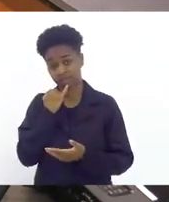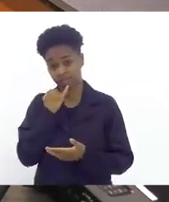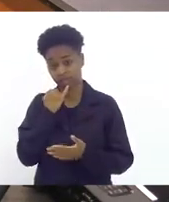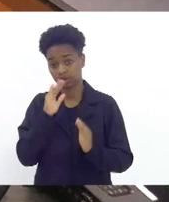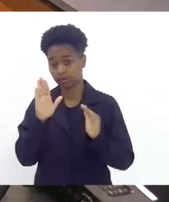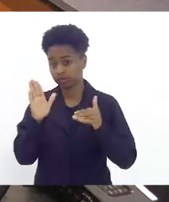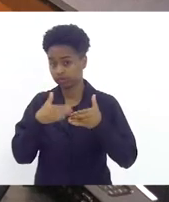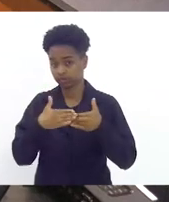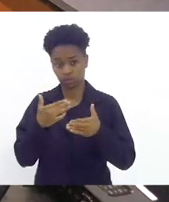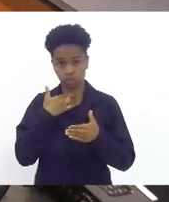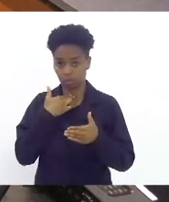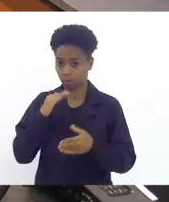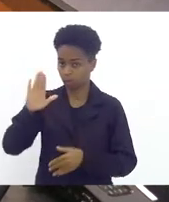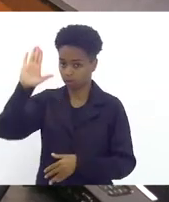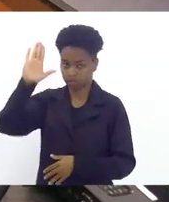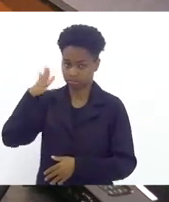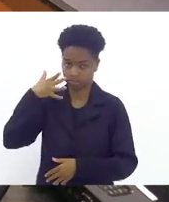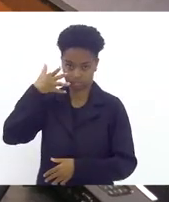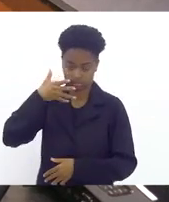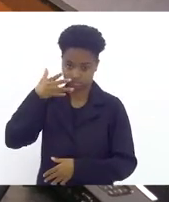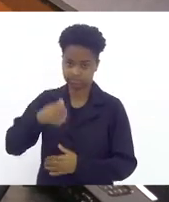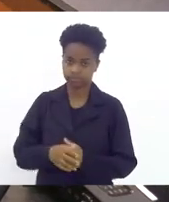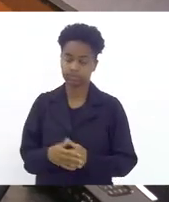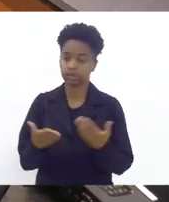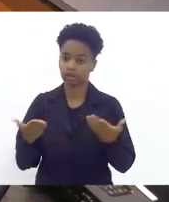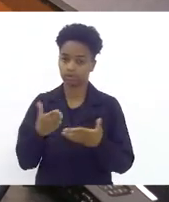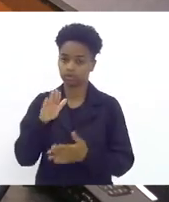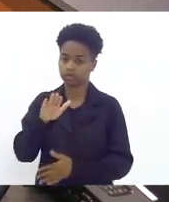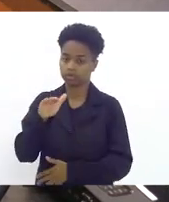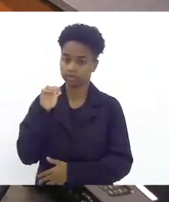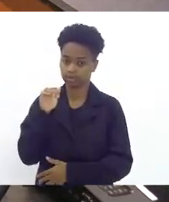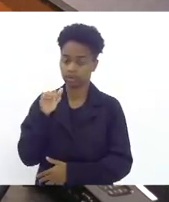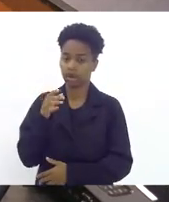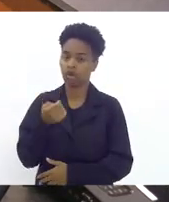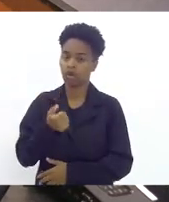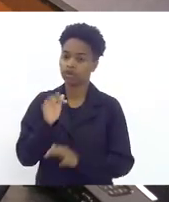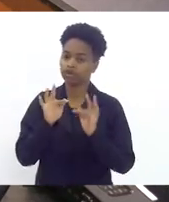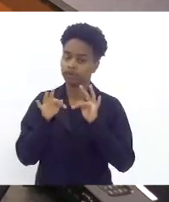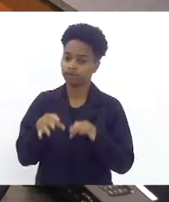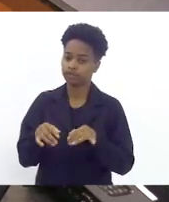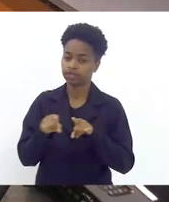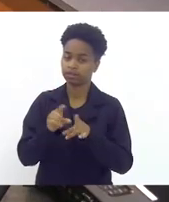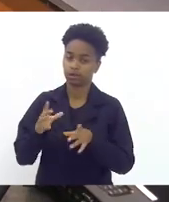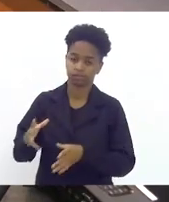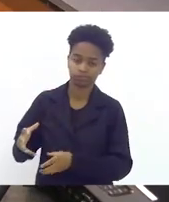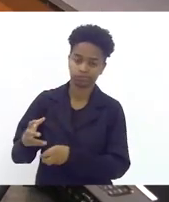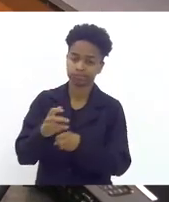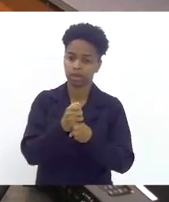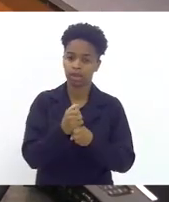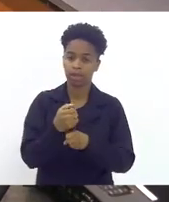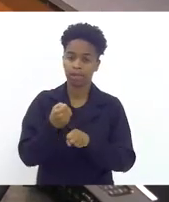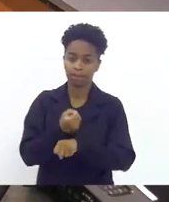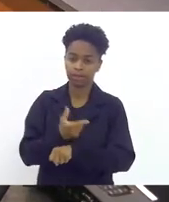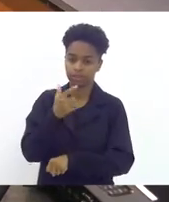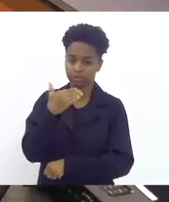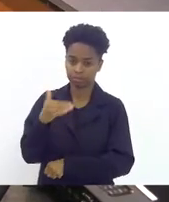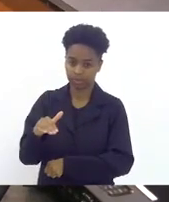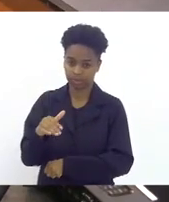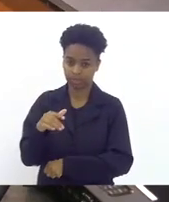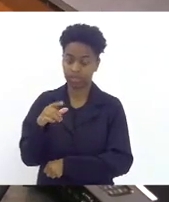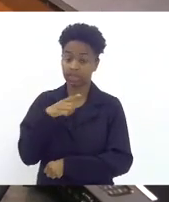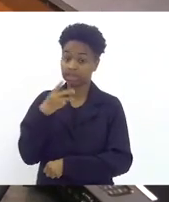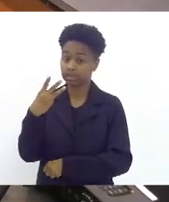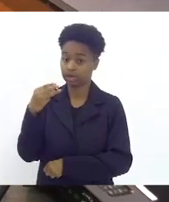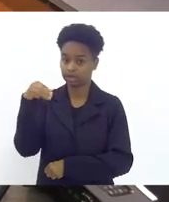encerradas as questões vão passar para chegar aqui ao fim e fazer a sistematização meio-dia e meio vamos passar para três